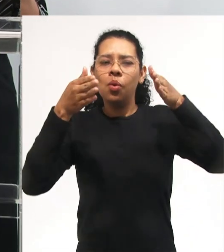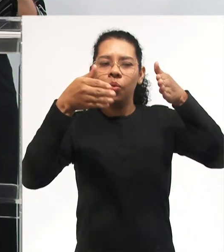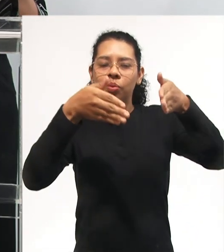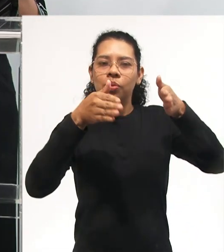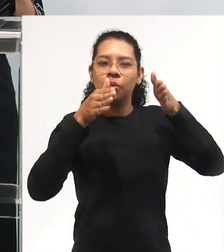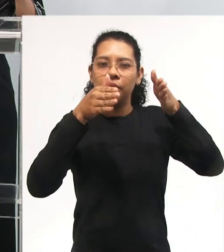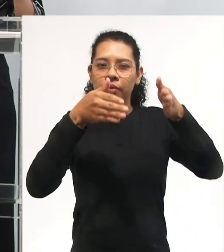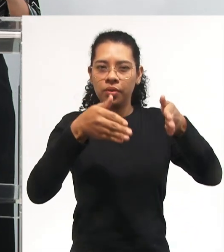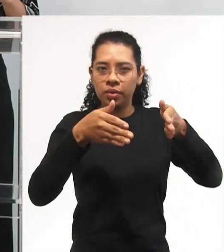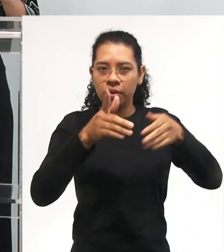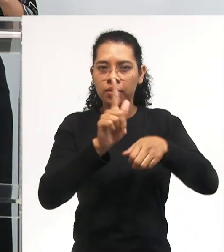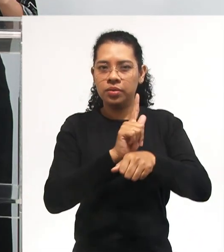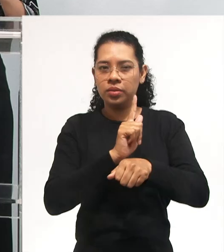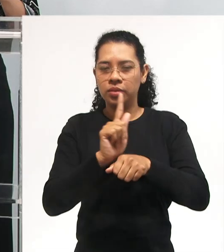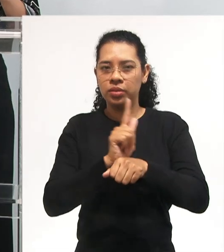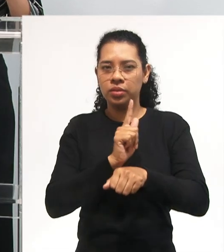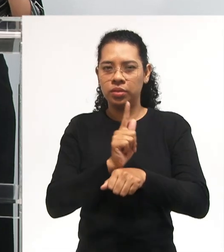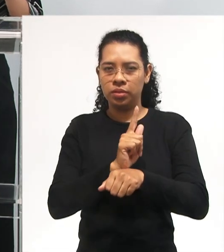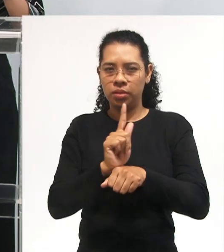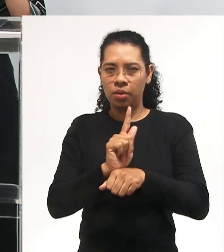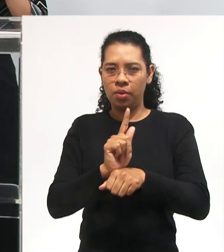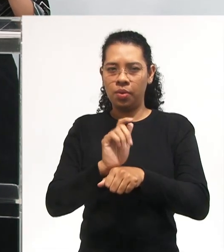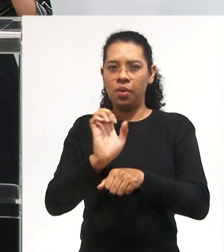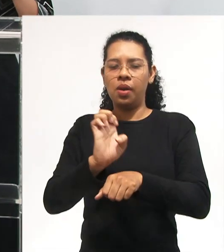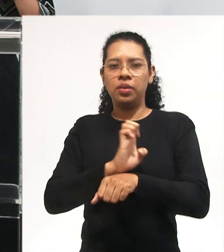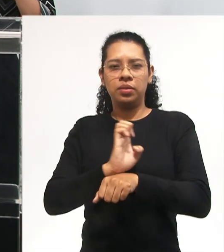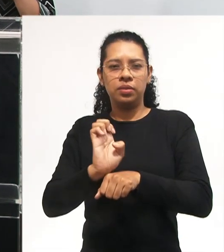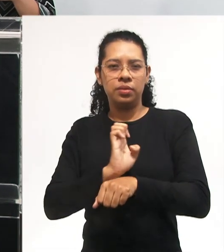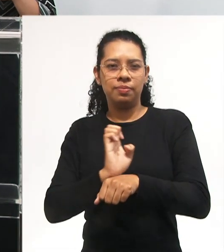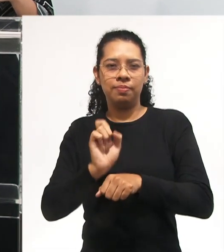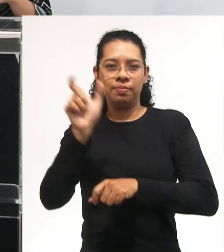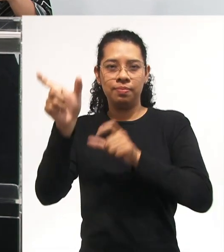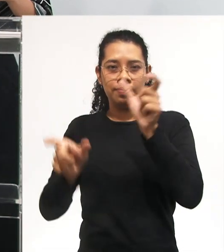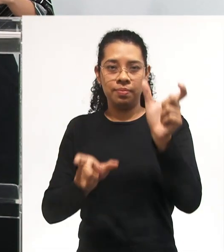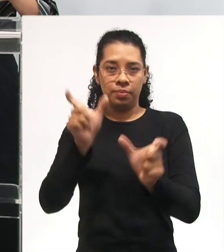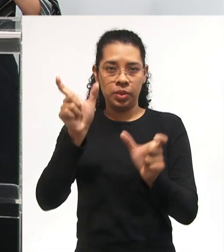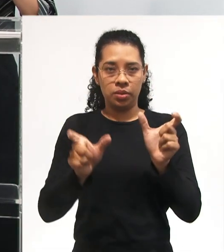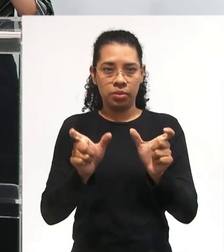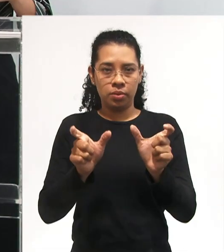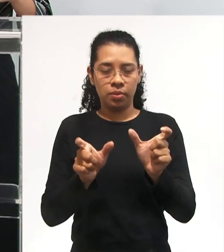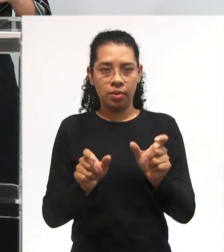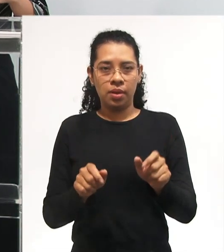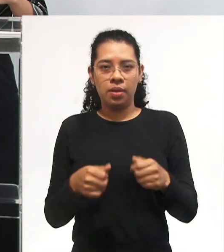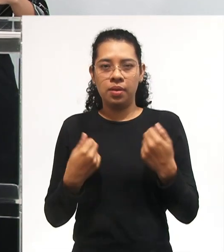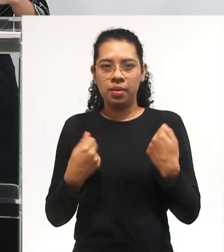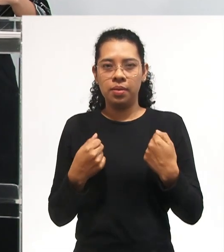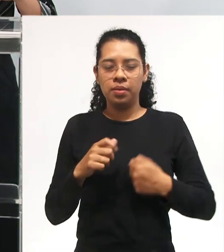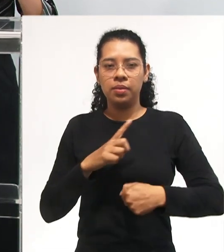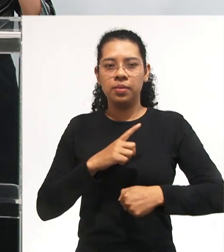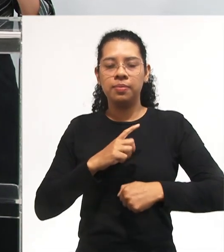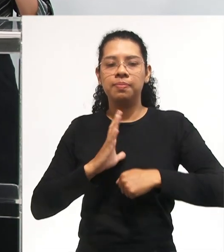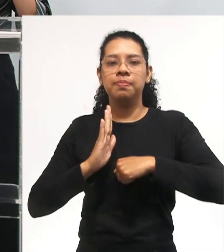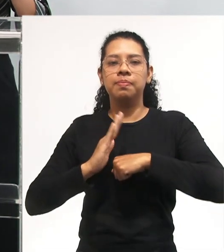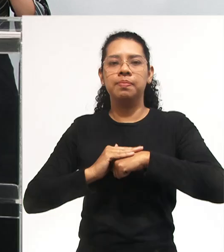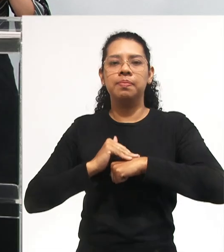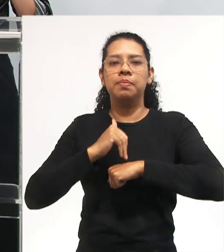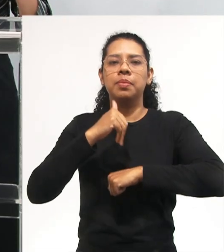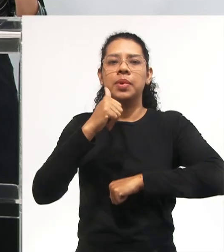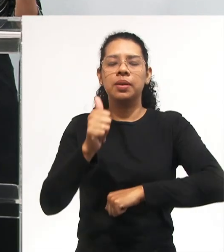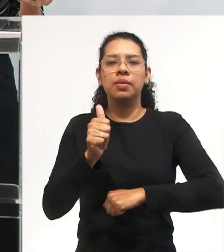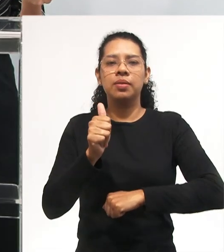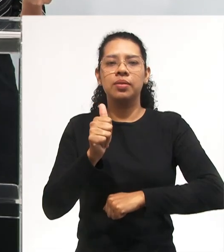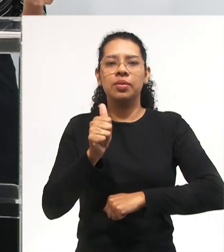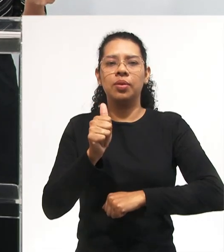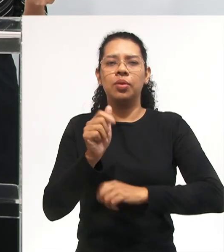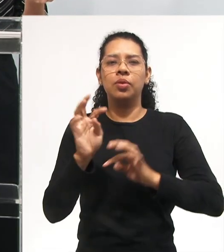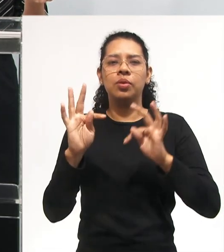focar na gestão estratégica de pessoas é a redução de gastos e o melhoramento do desempenho das pessoas e